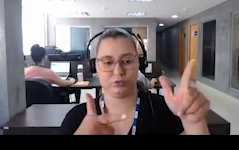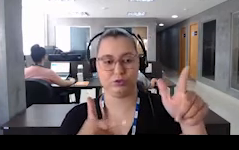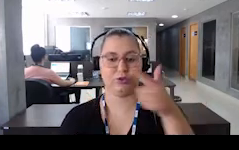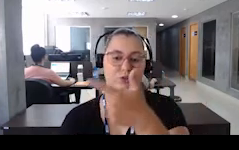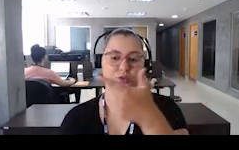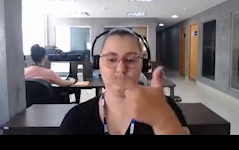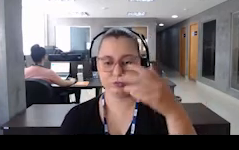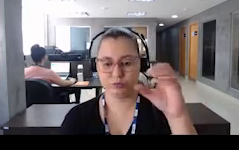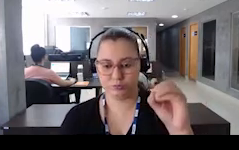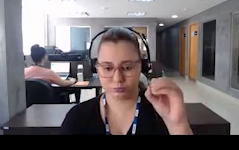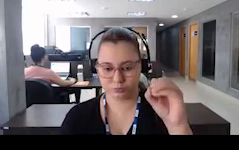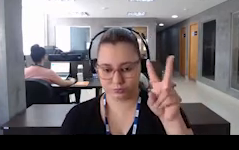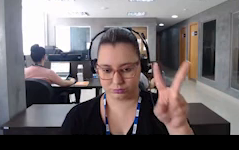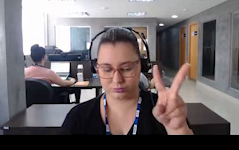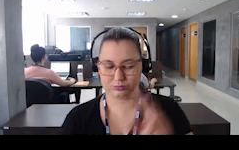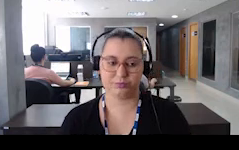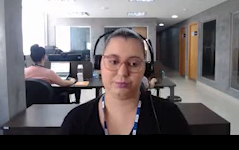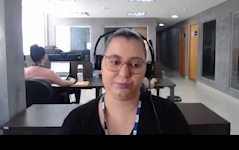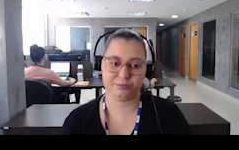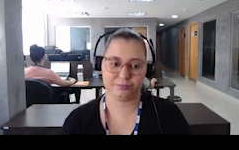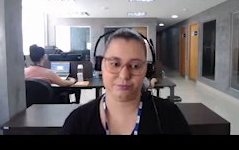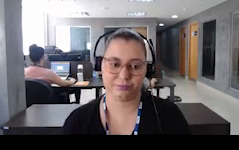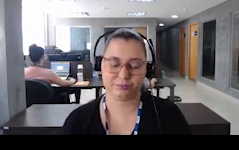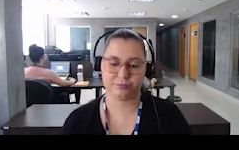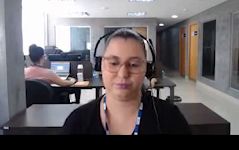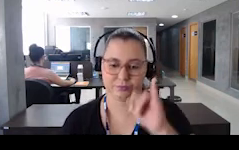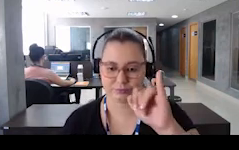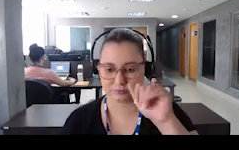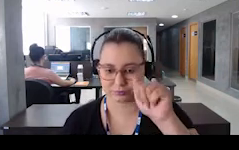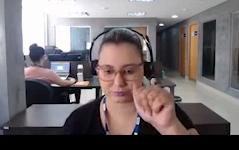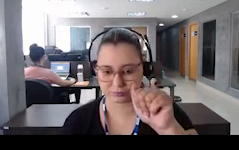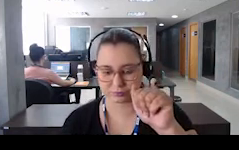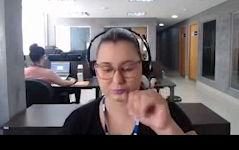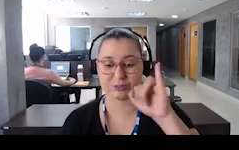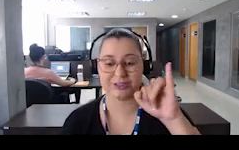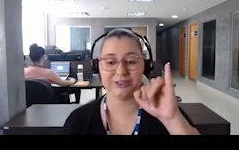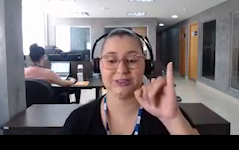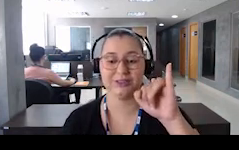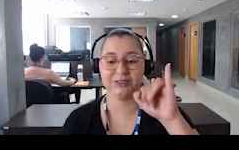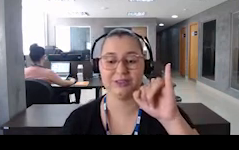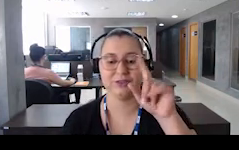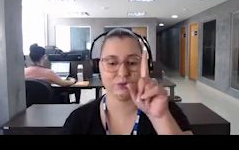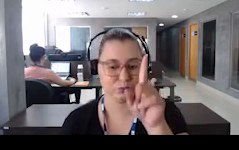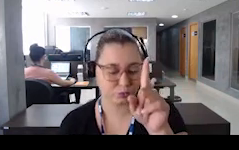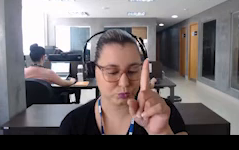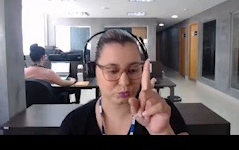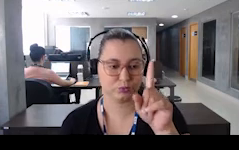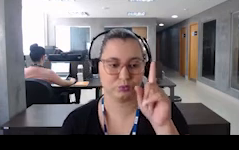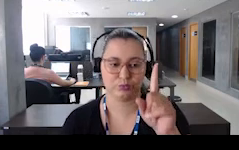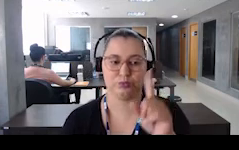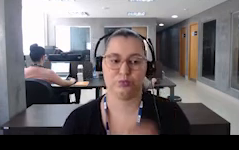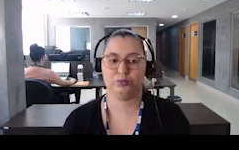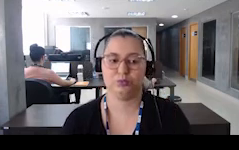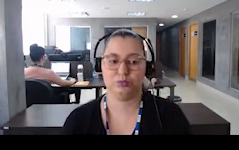dividido por 220 volts, certo? Então, a potência só de uma lâmpada dividido